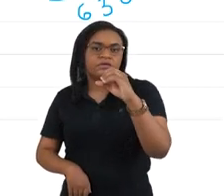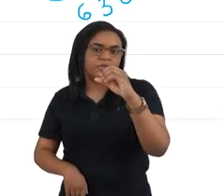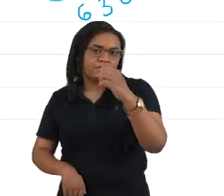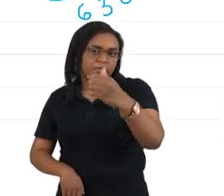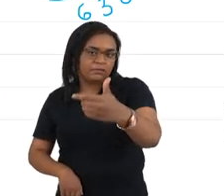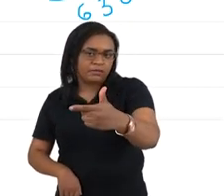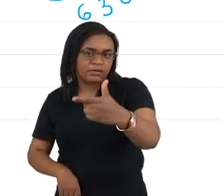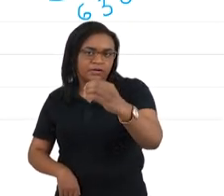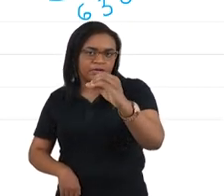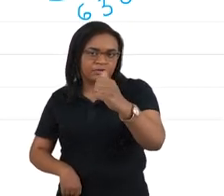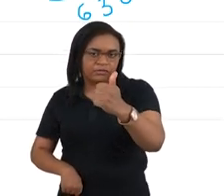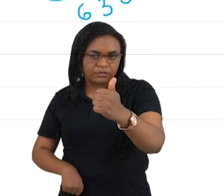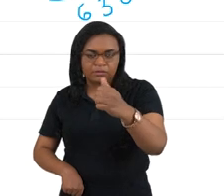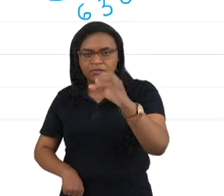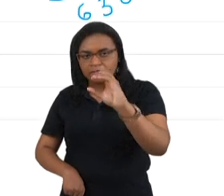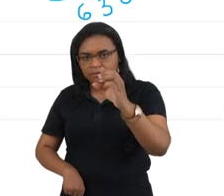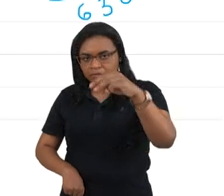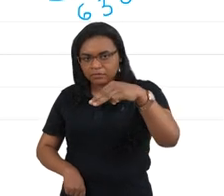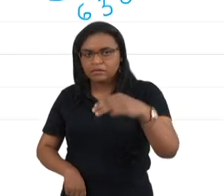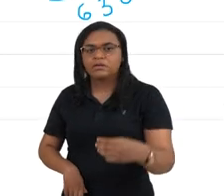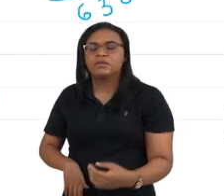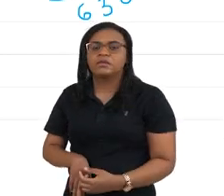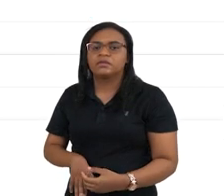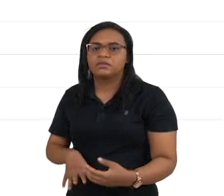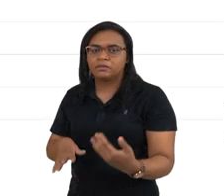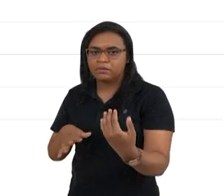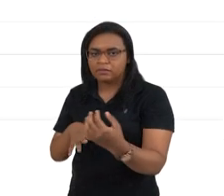gente? Então, essa é a relação aqui dessa situação.